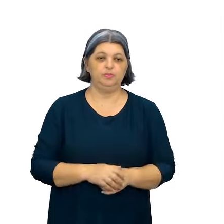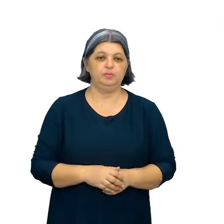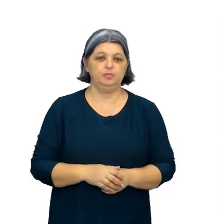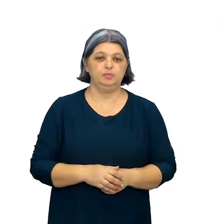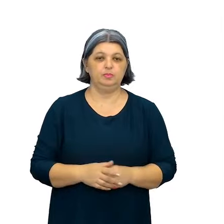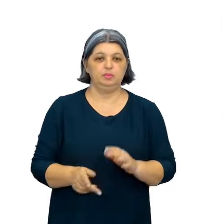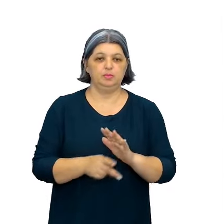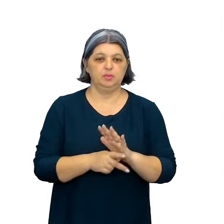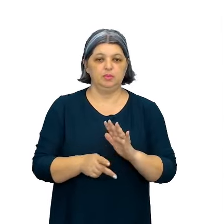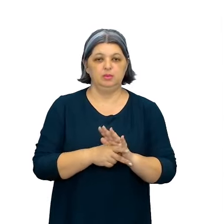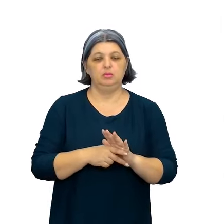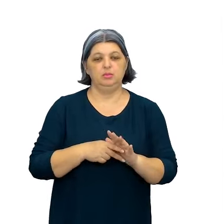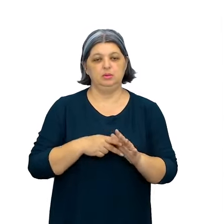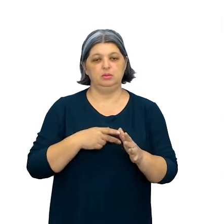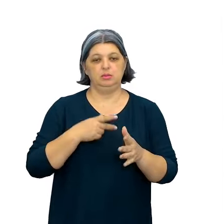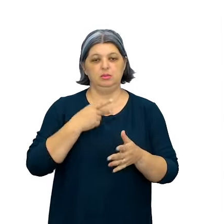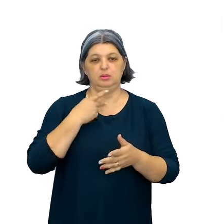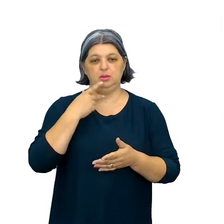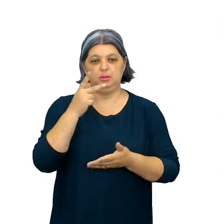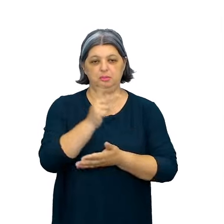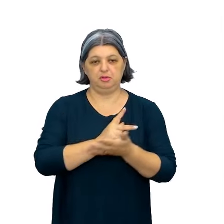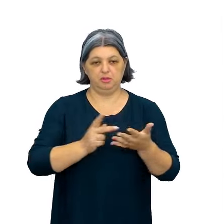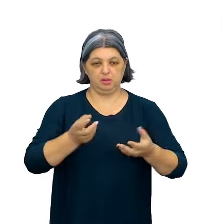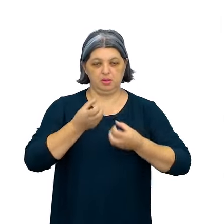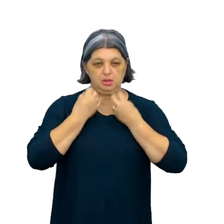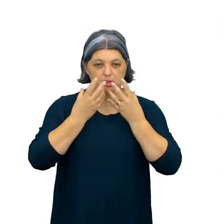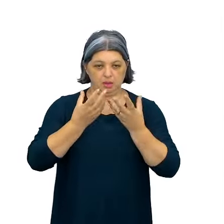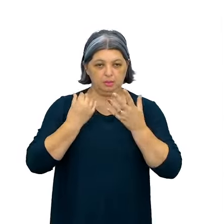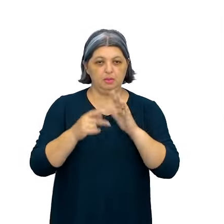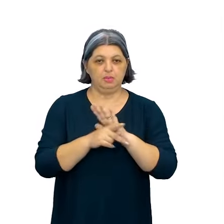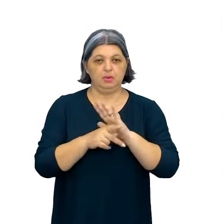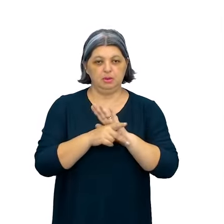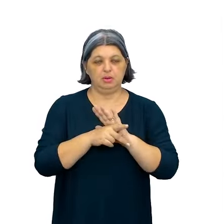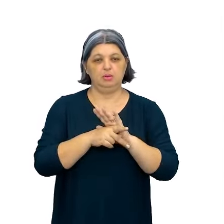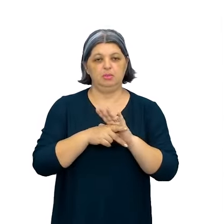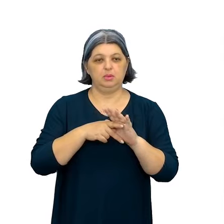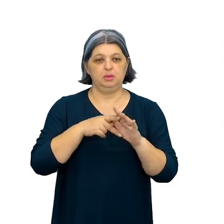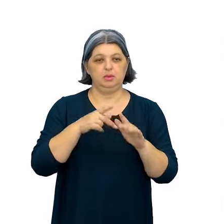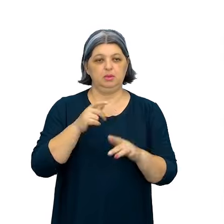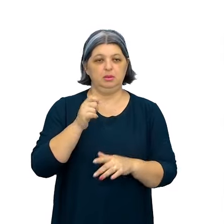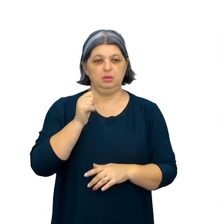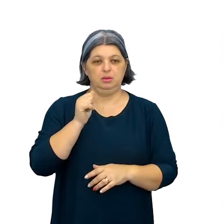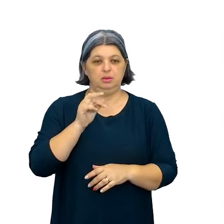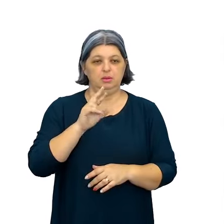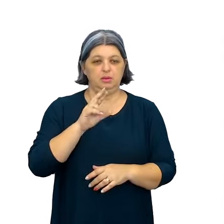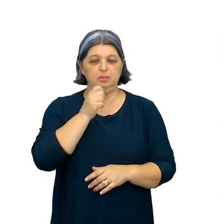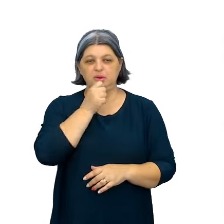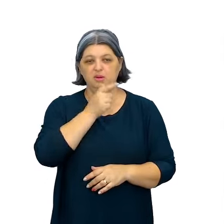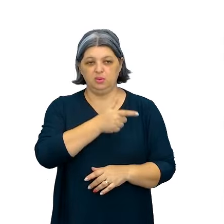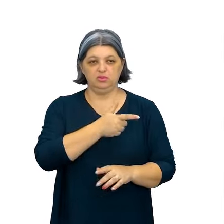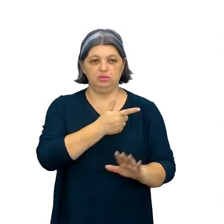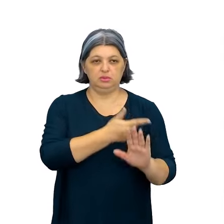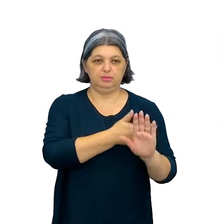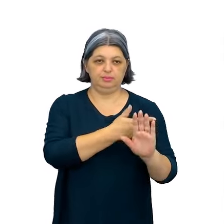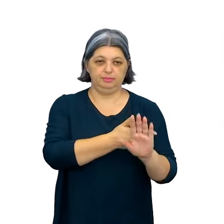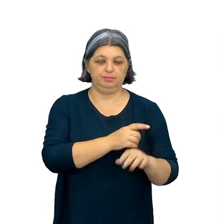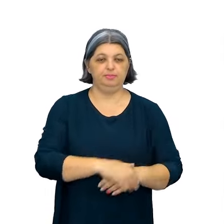poema paródia sobre a perspectiva da leitura e da escrita. E assim,